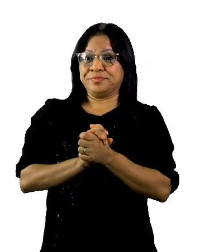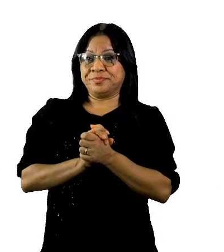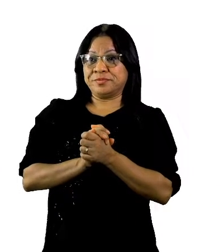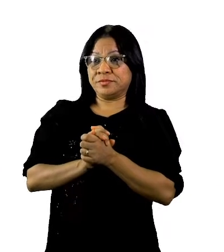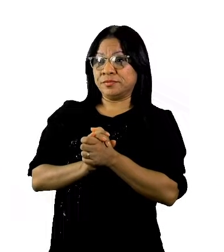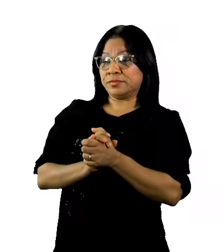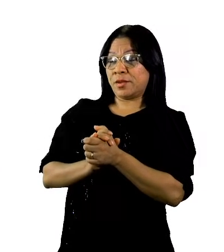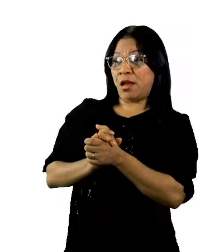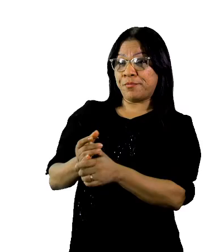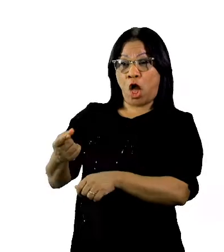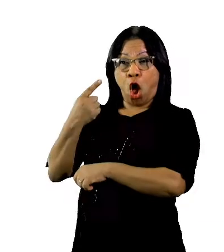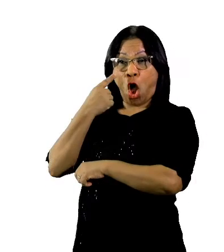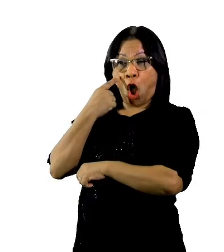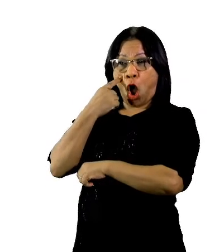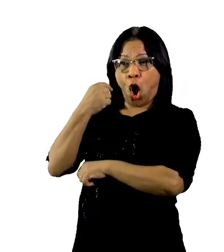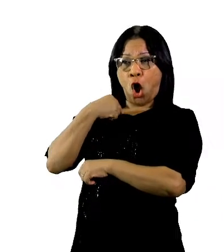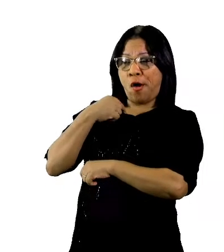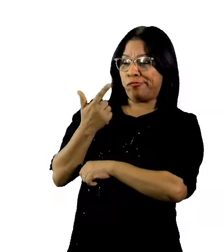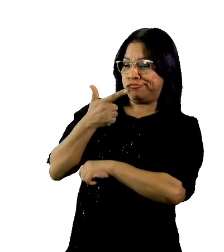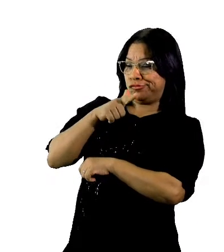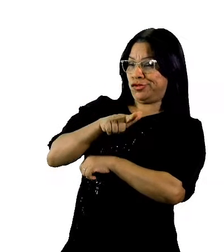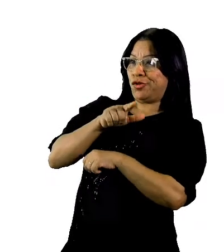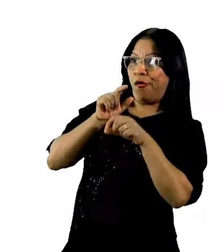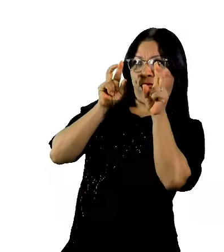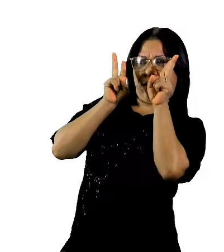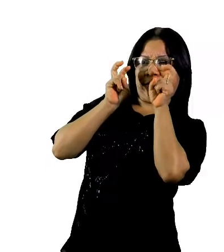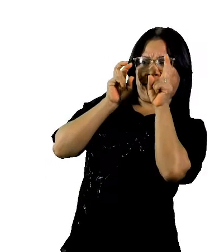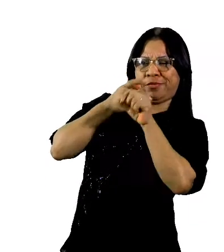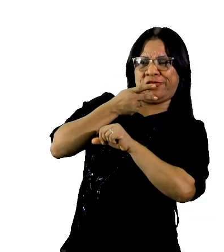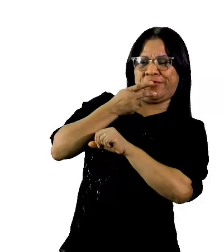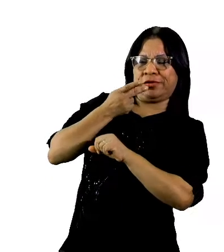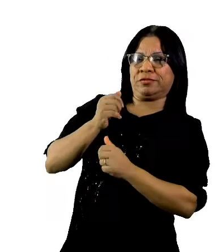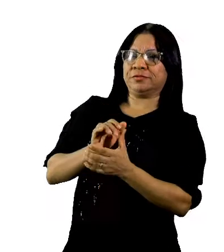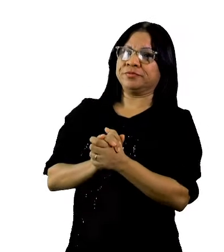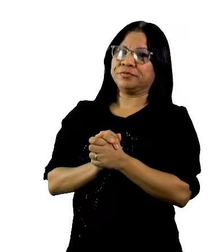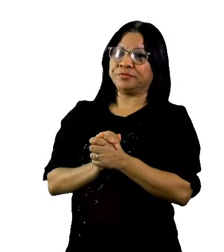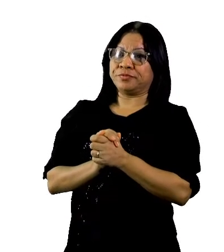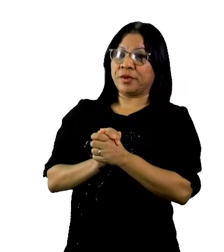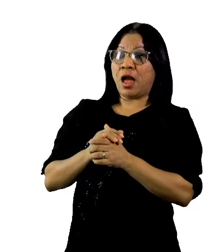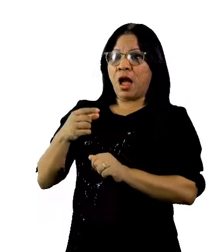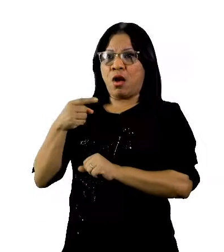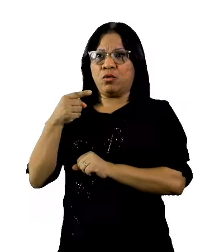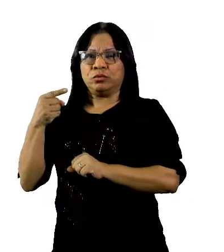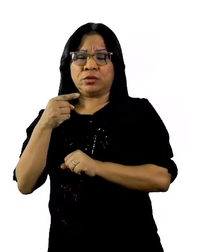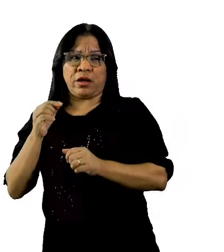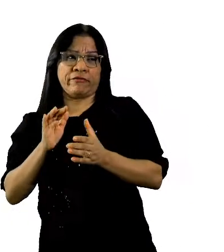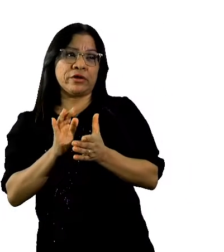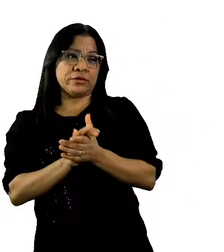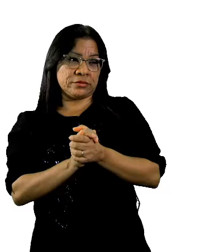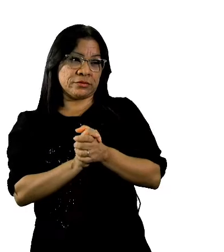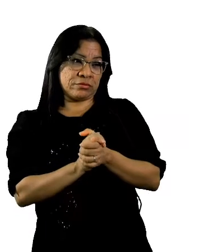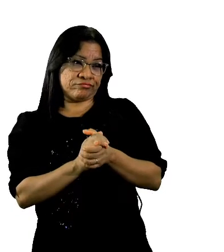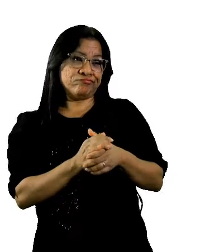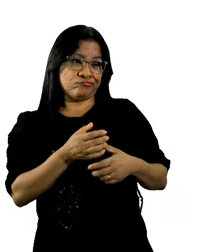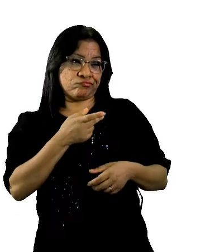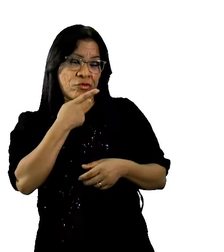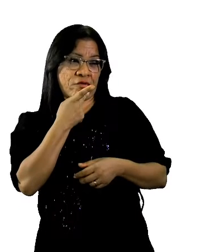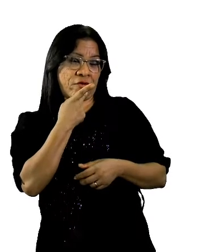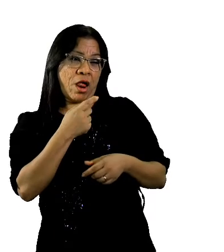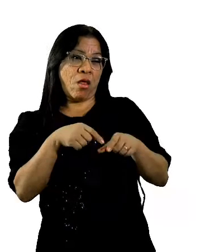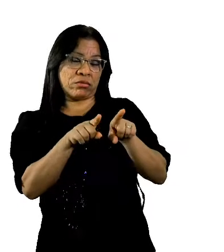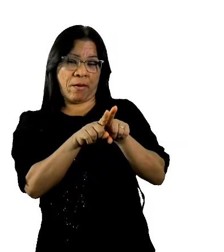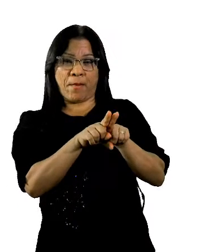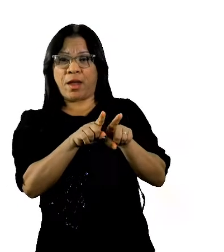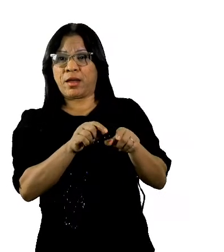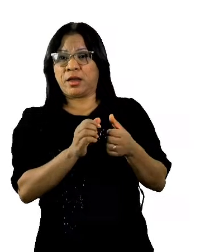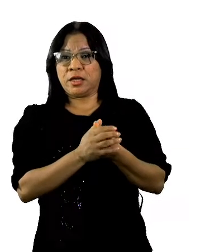estou presente desde o comecinho, disse o travessão. Tem hora em que para evitar conflitos não basta um ponto nem